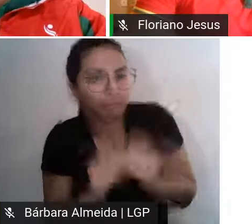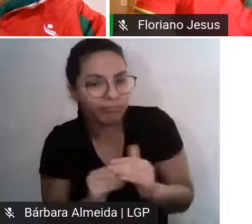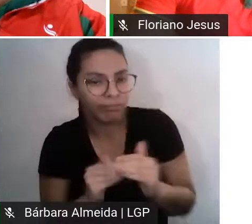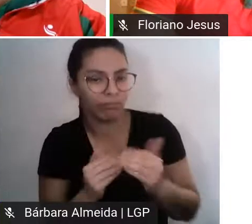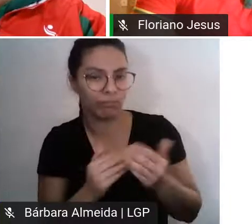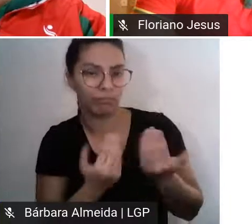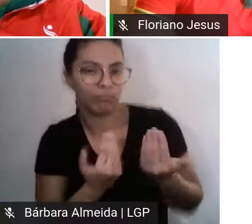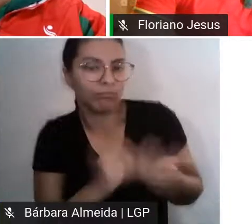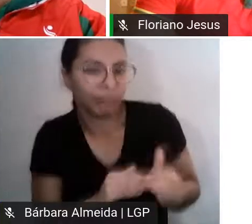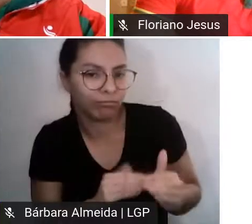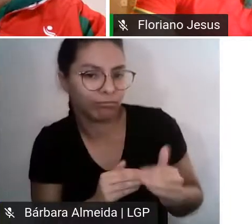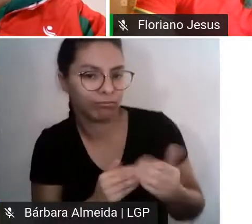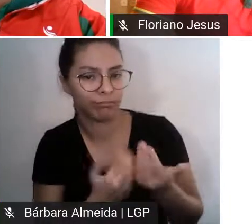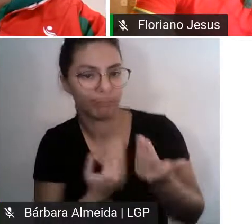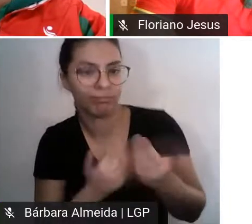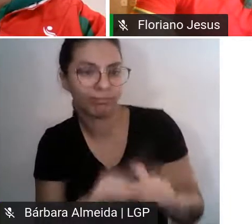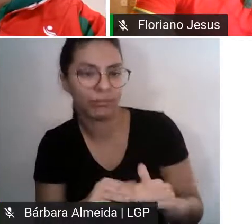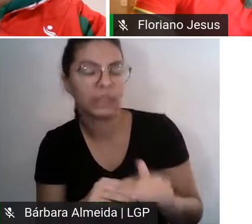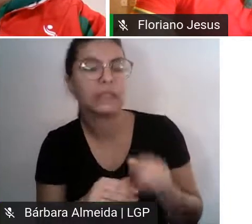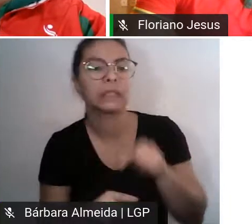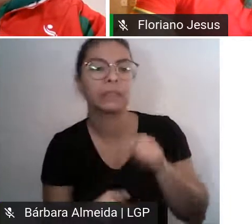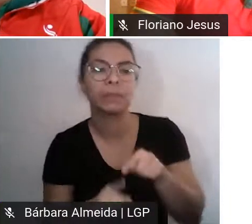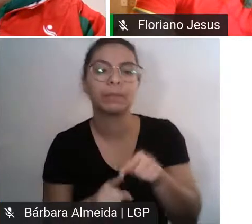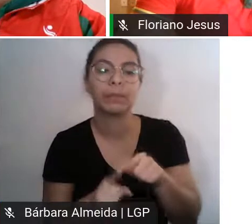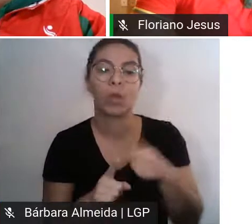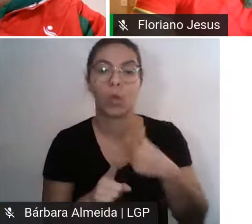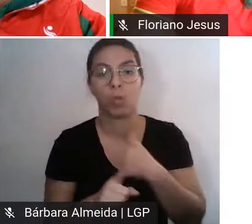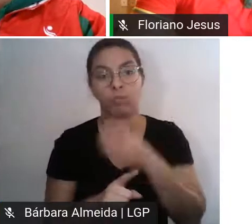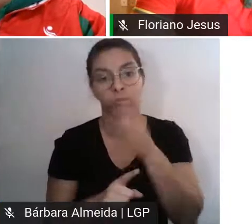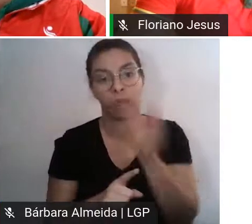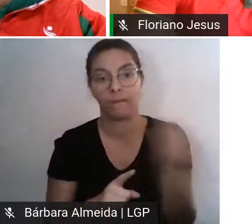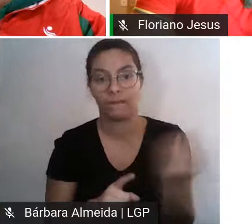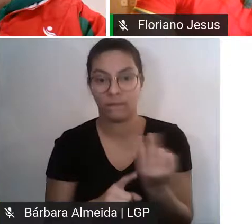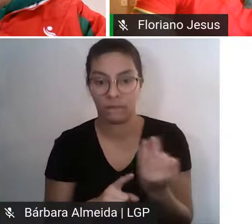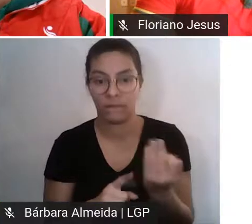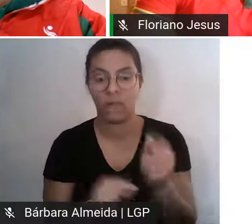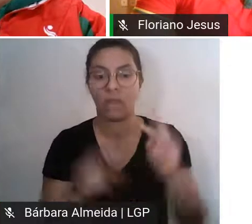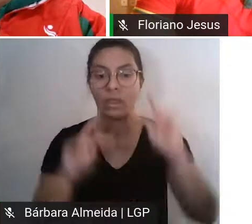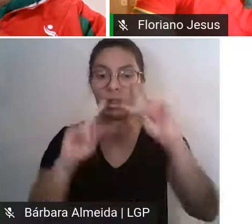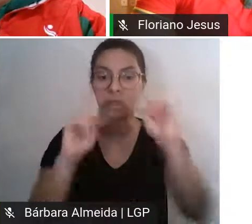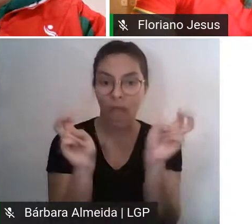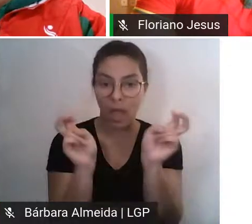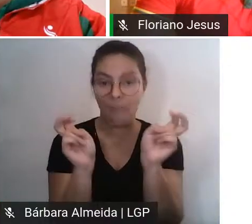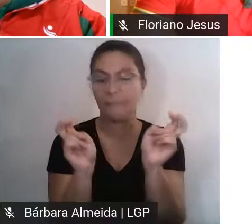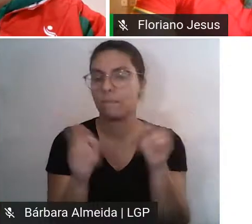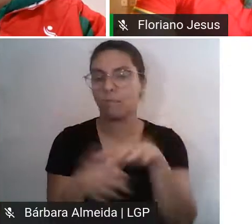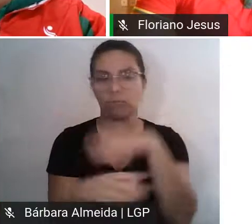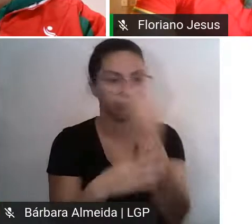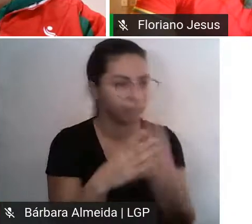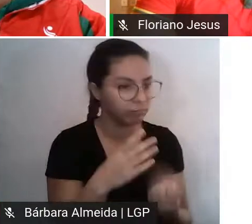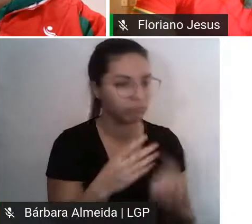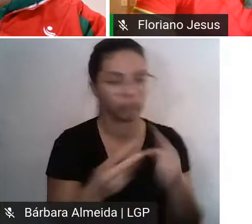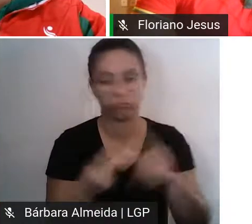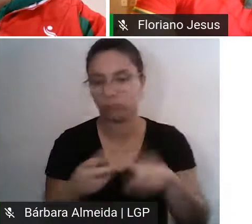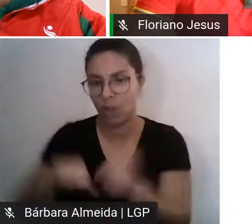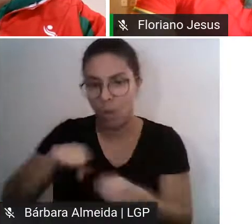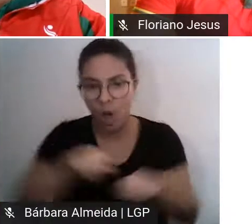um bocadinho, mas tal e qual como todos os sistemas de classificação no basquete, na canoagem,